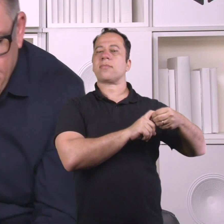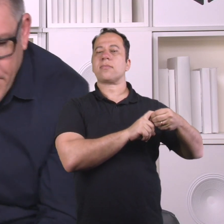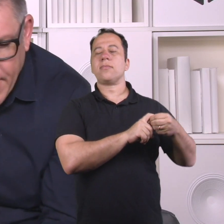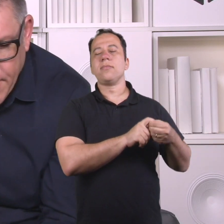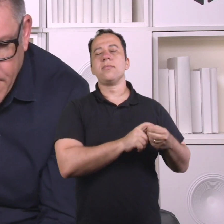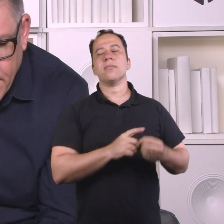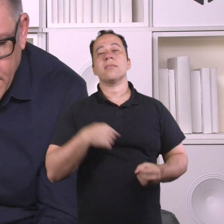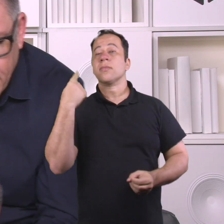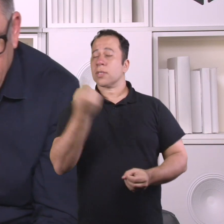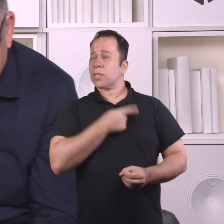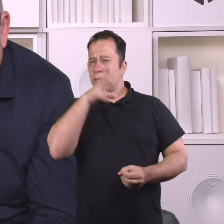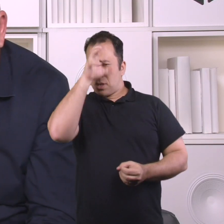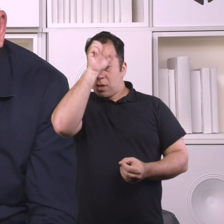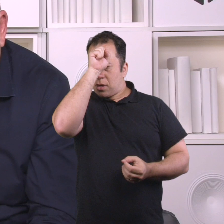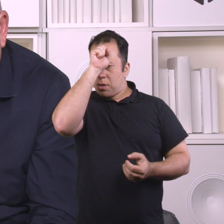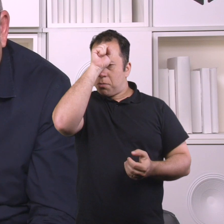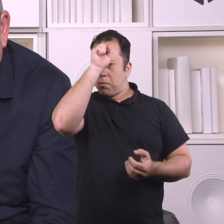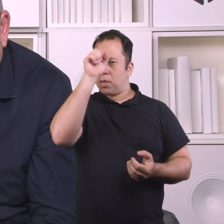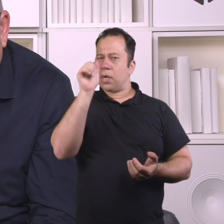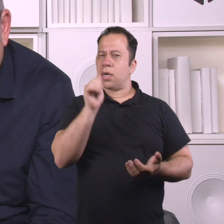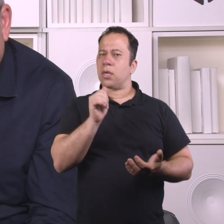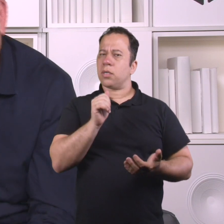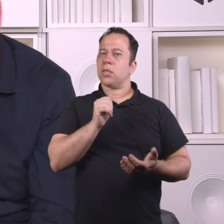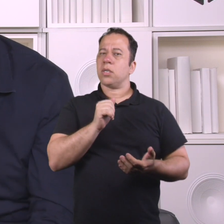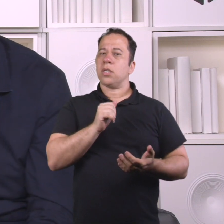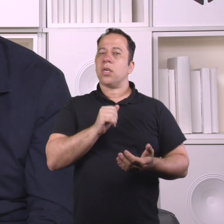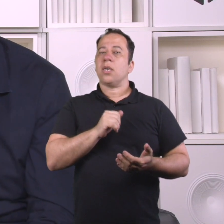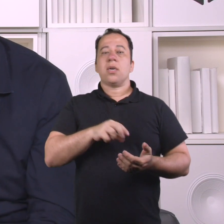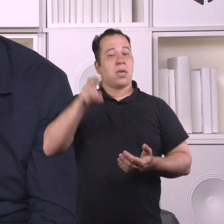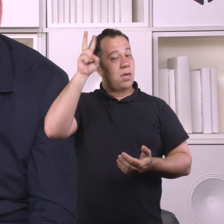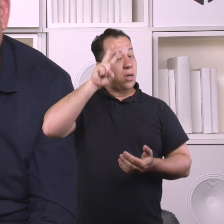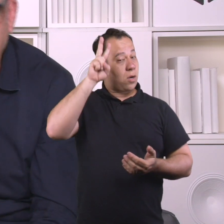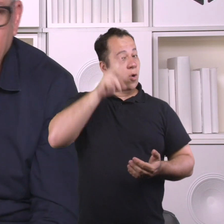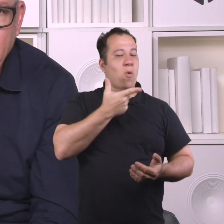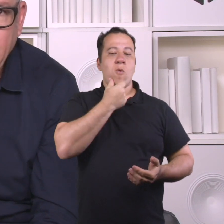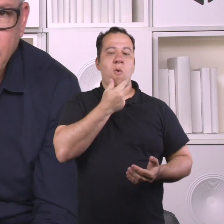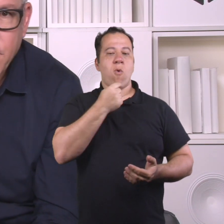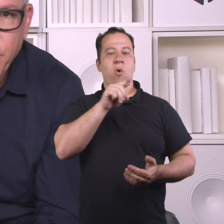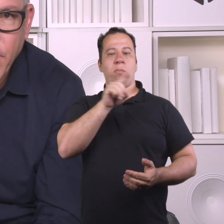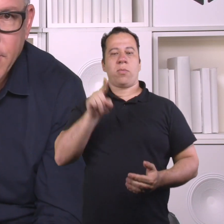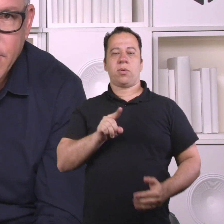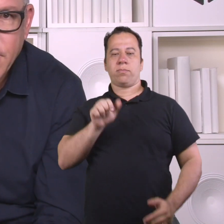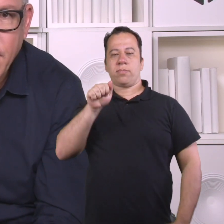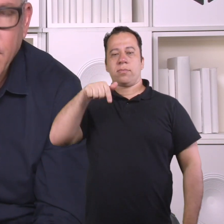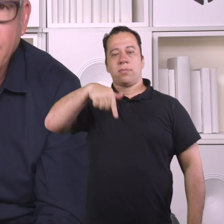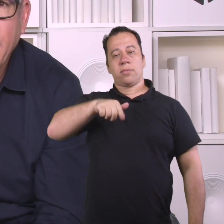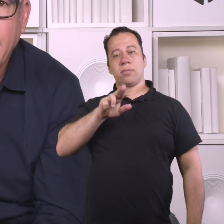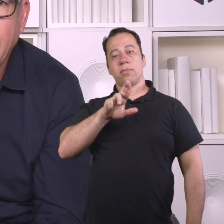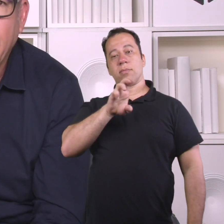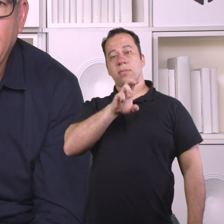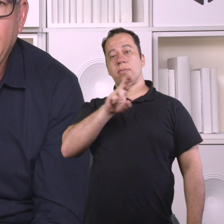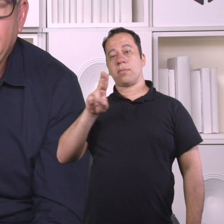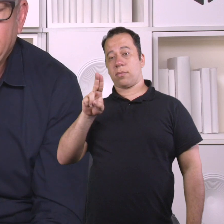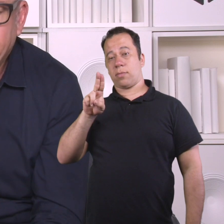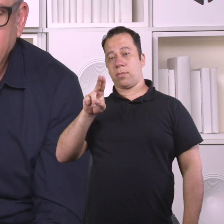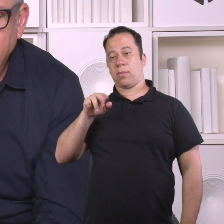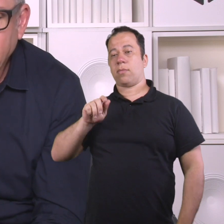Isso a gente aprende quando Jesus encontra Zaqueu. Zaqueu era um cobrador de impostos, era um homem